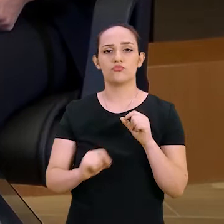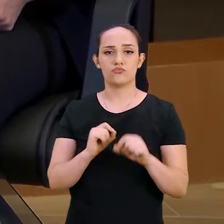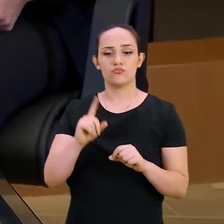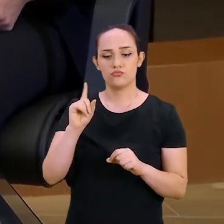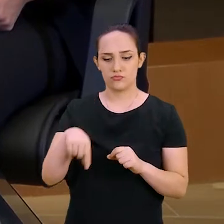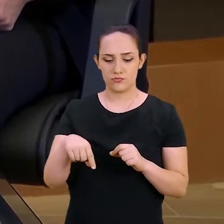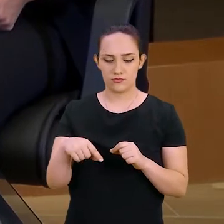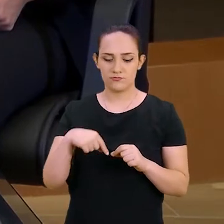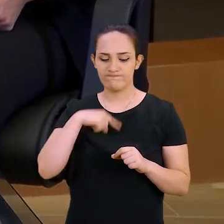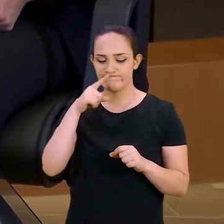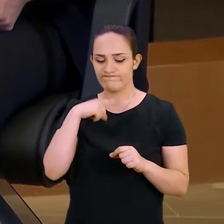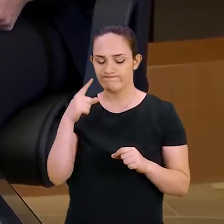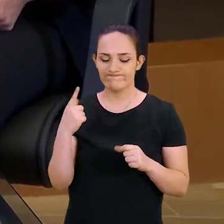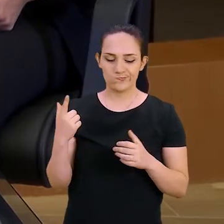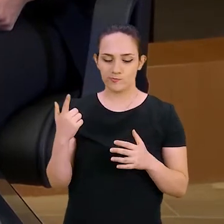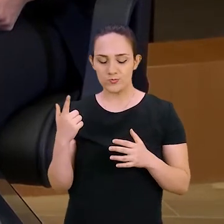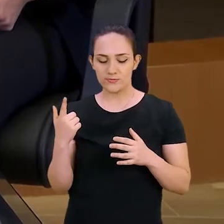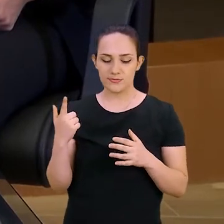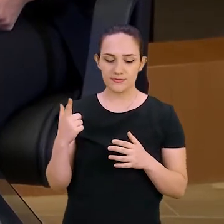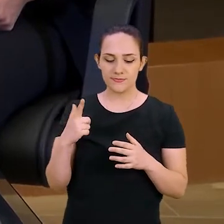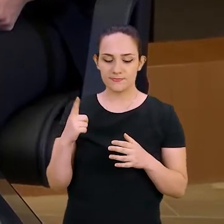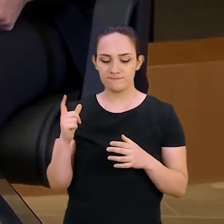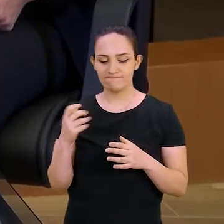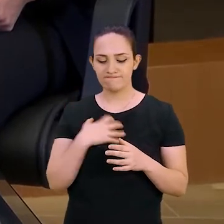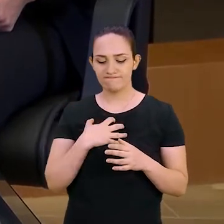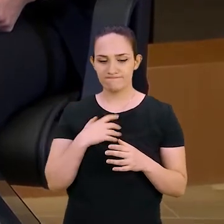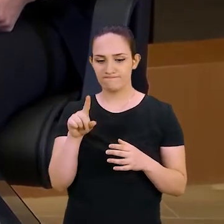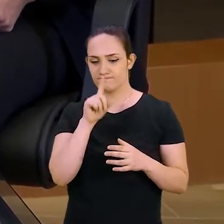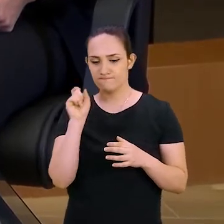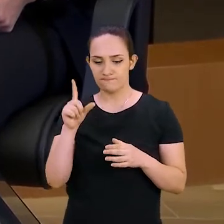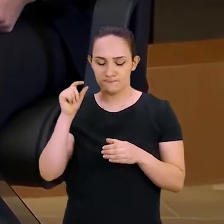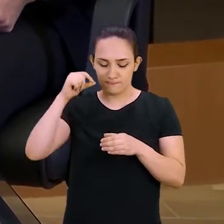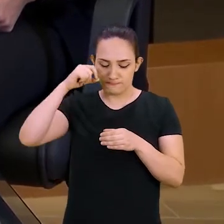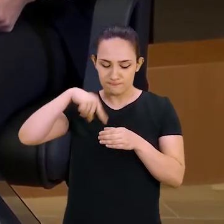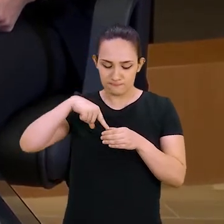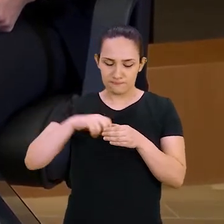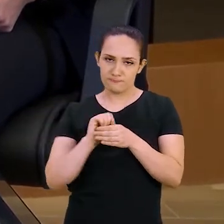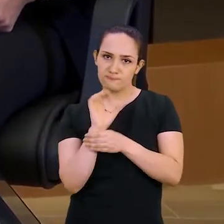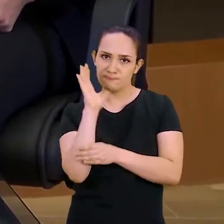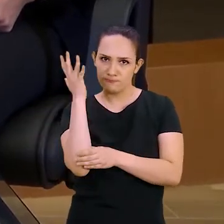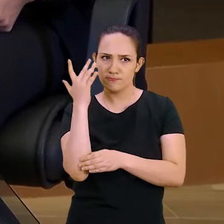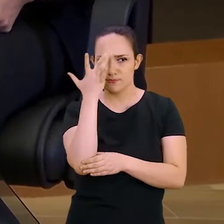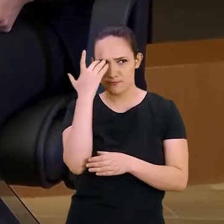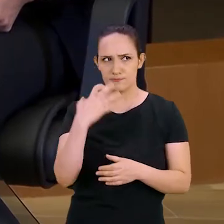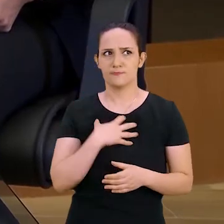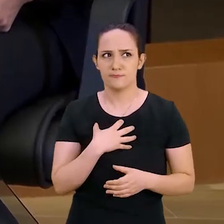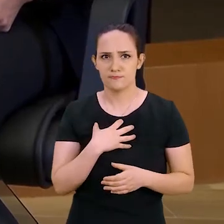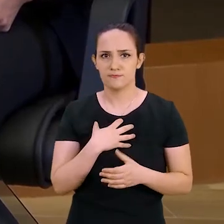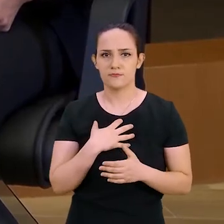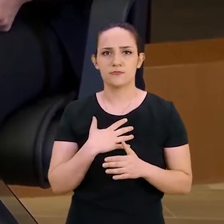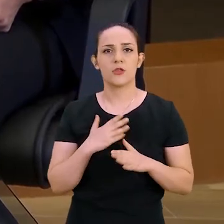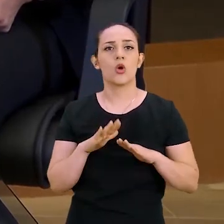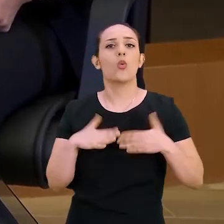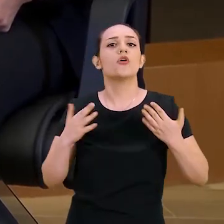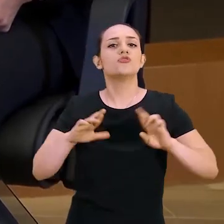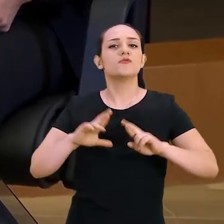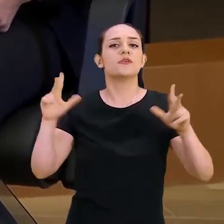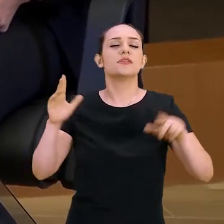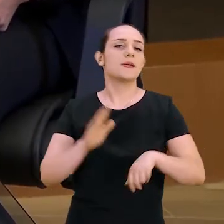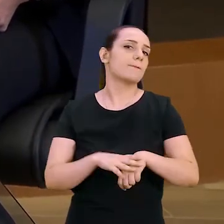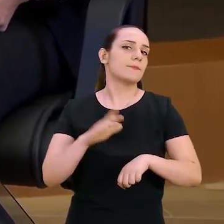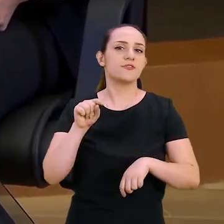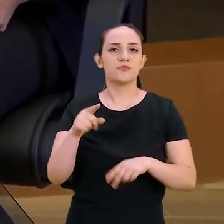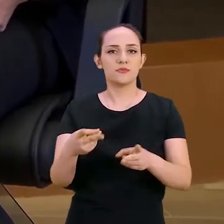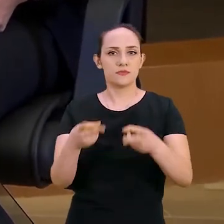essa semente da dúvida, esse cutucão, traz efeito sim. Qual é a maior diferença